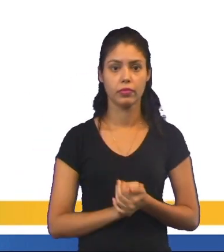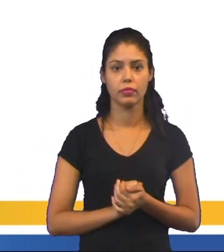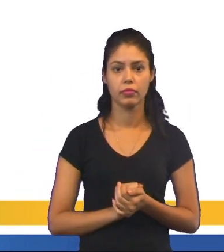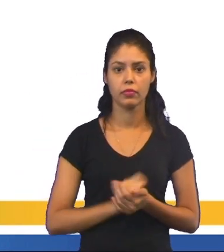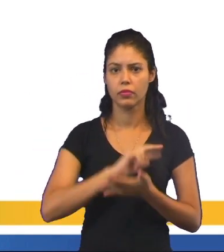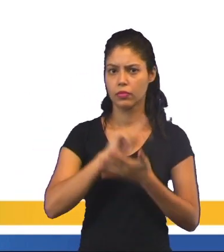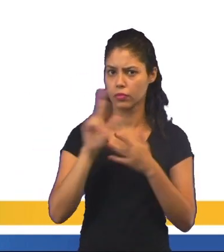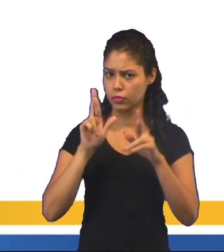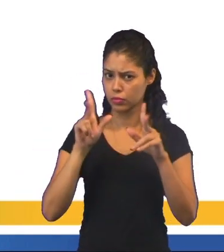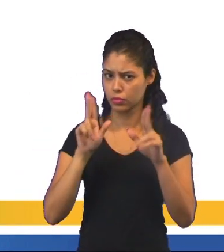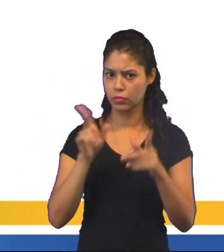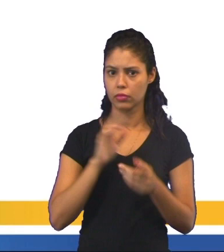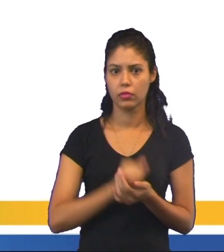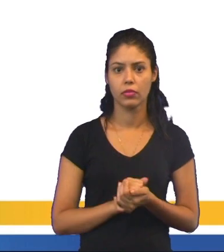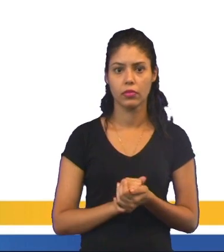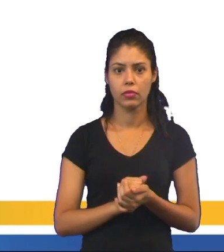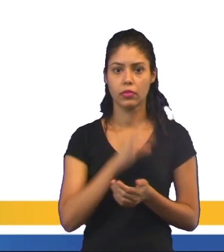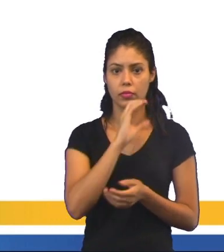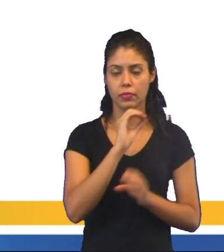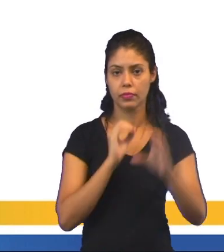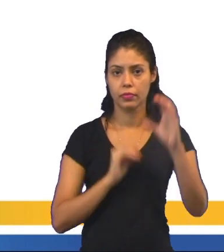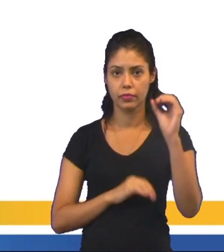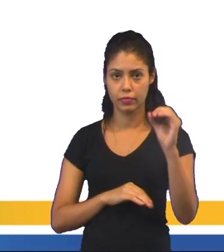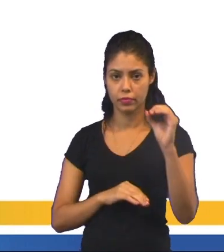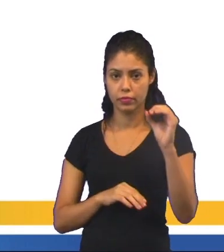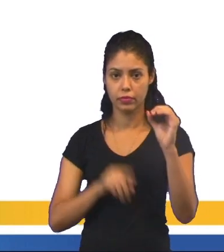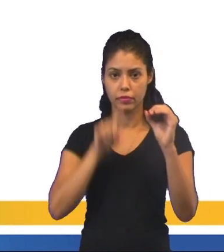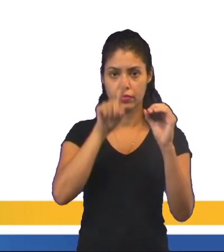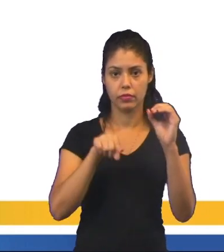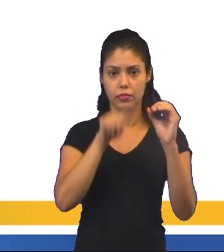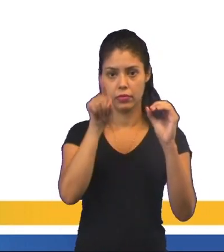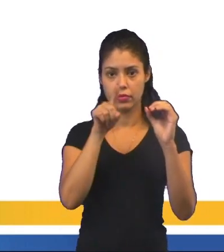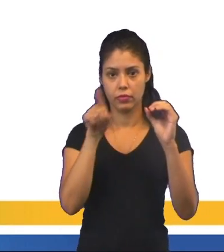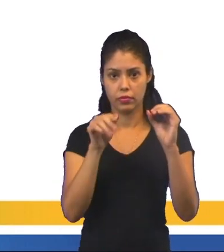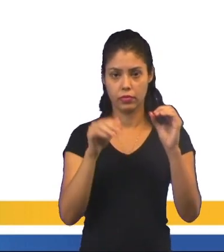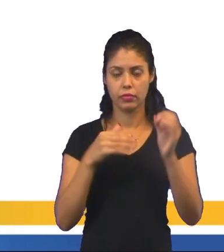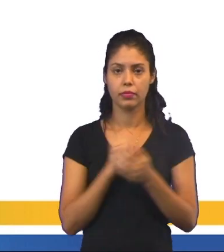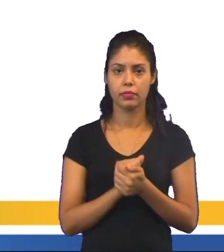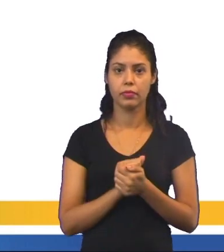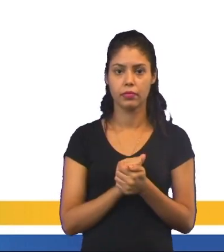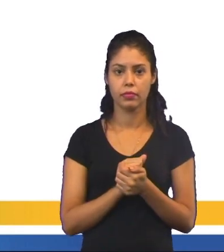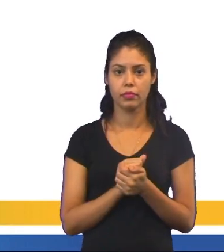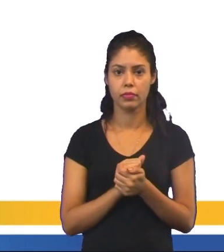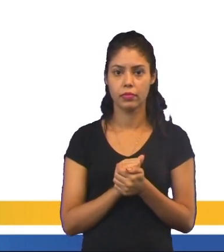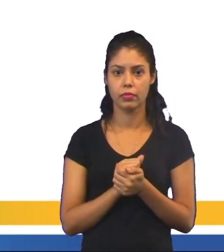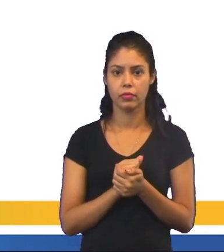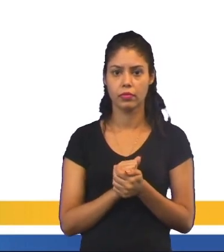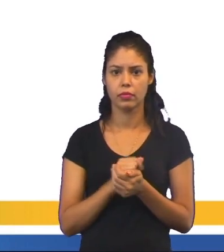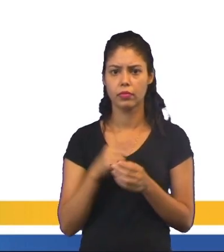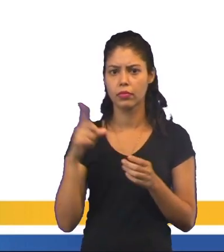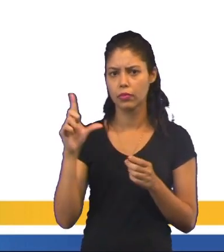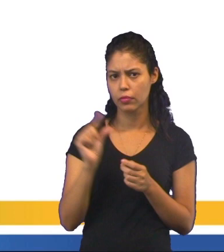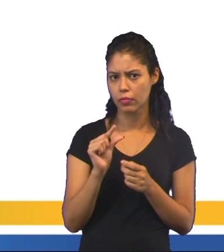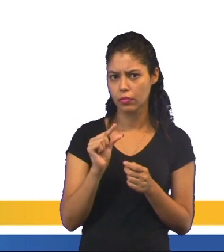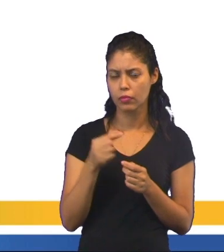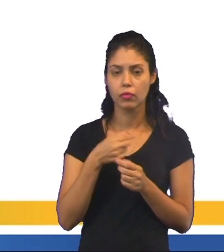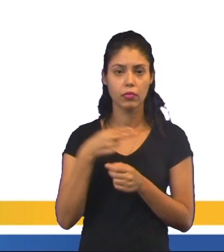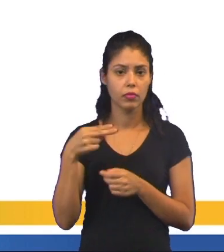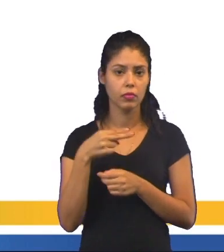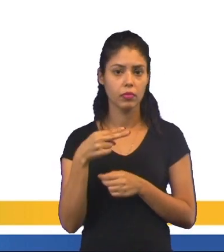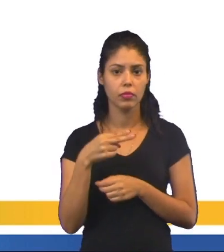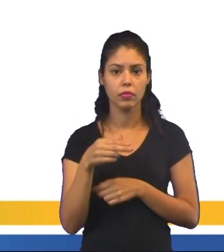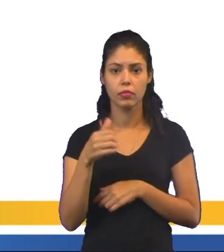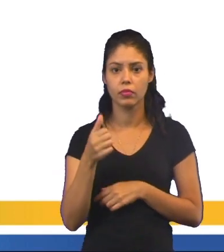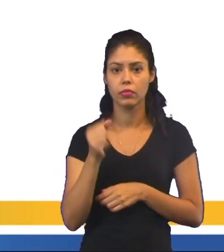variar entre o ângulo zero né Mais ou menos pode ser menor igual